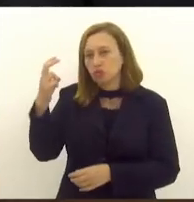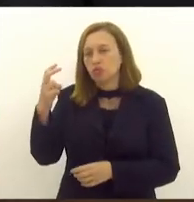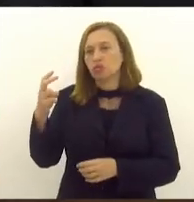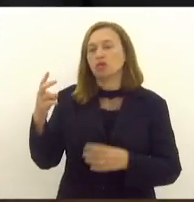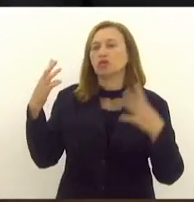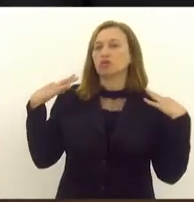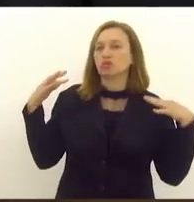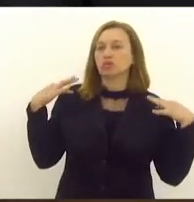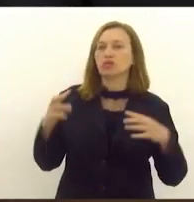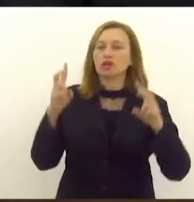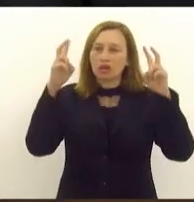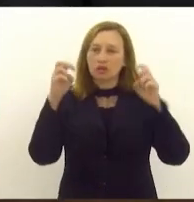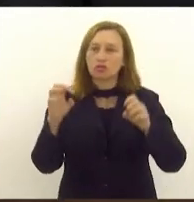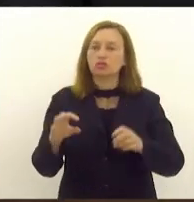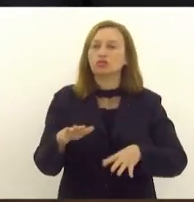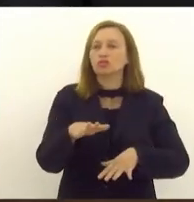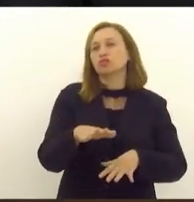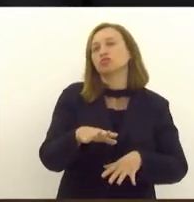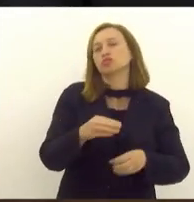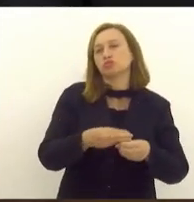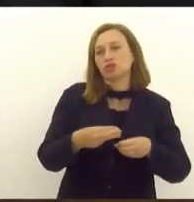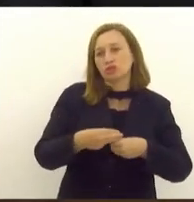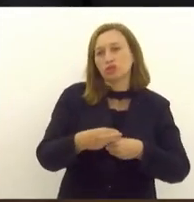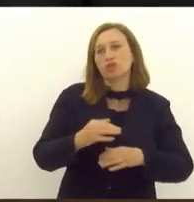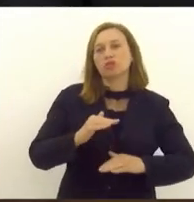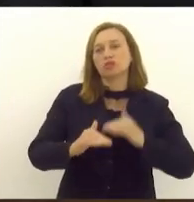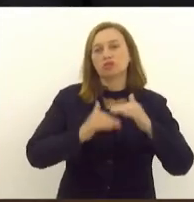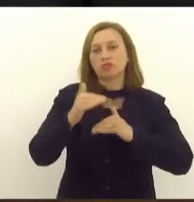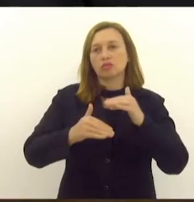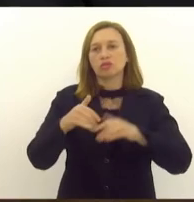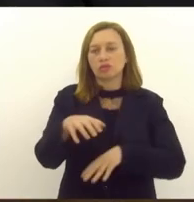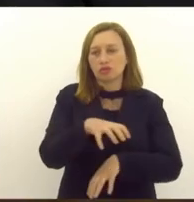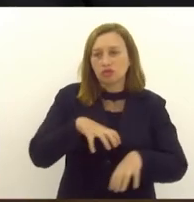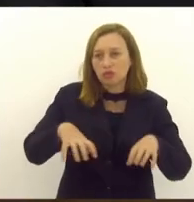e de assuntos Municipal e desenvolvimento regional